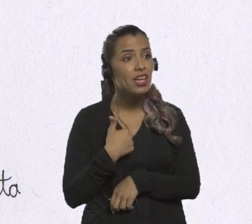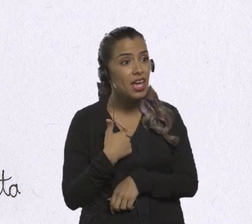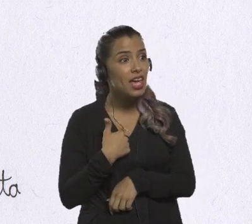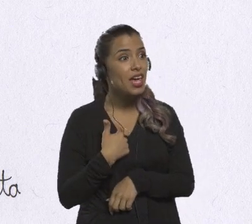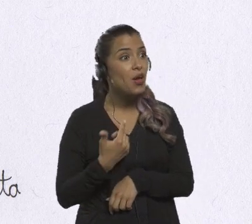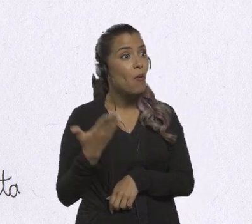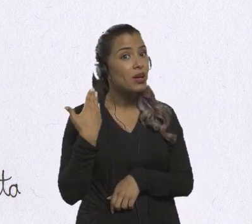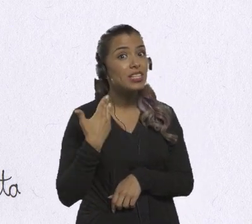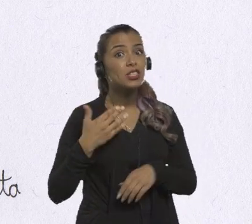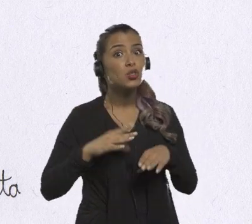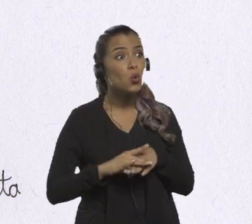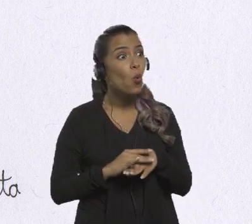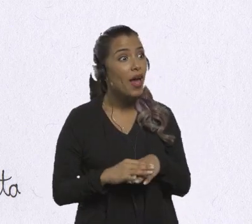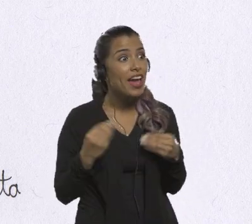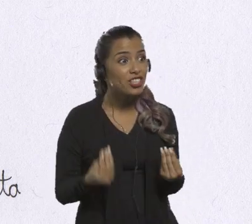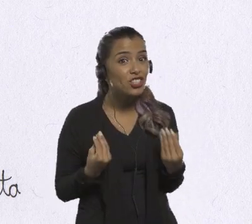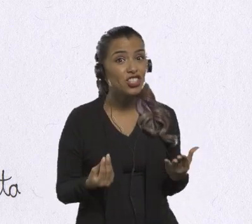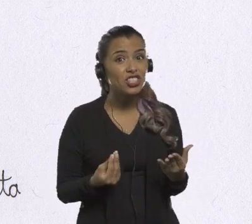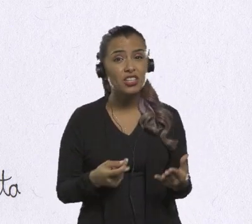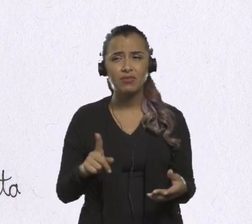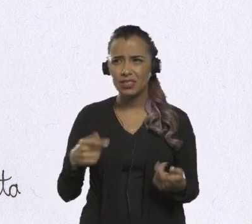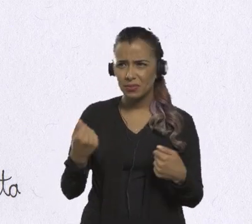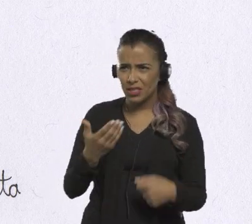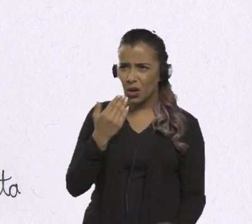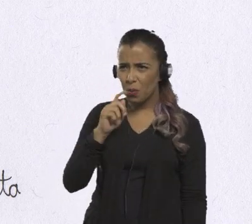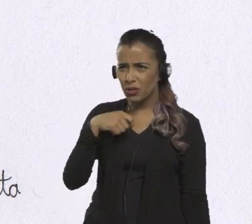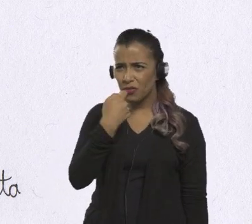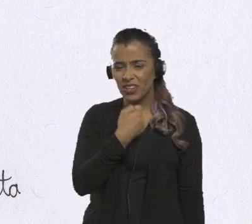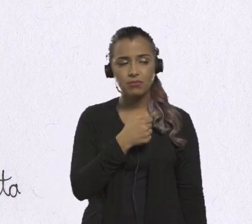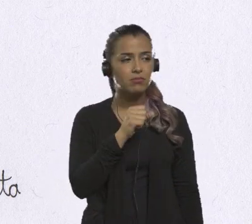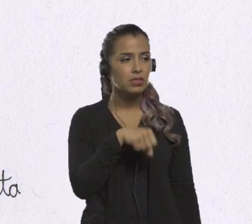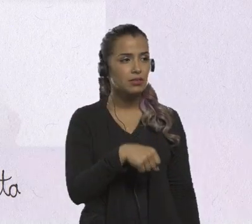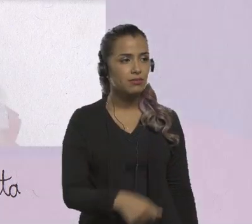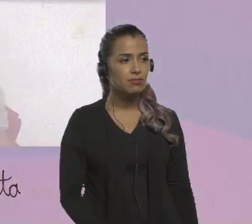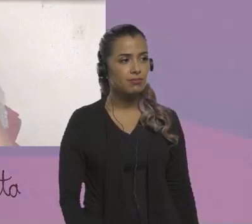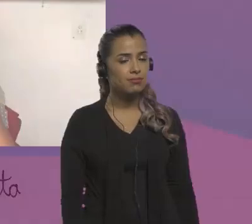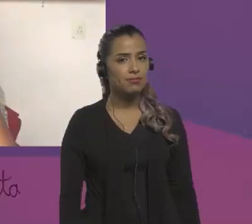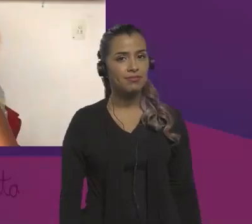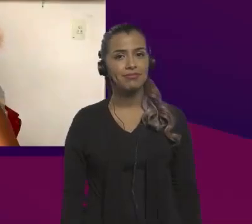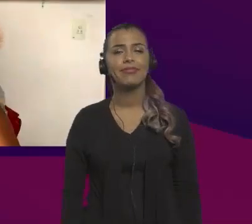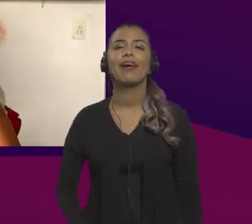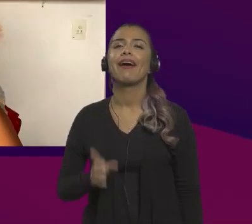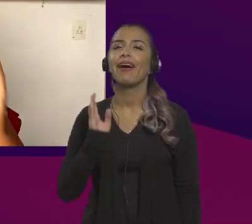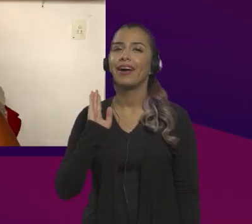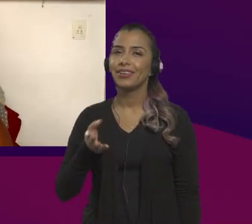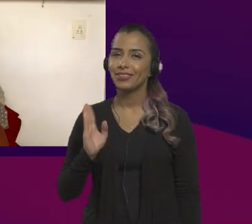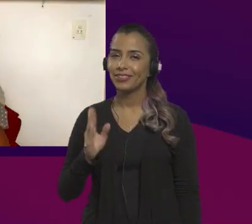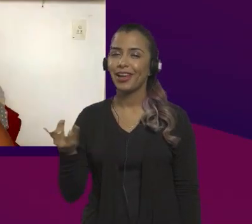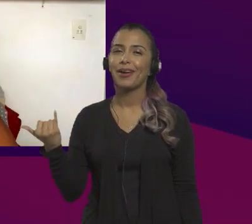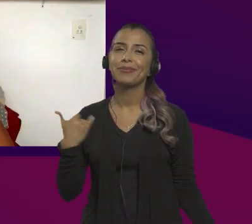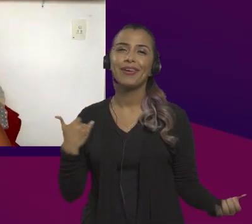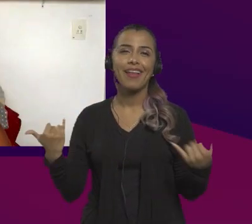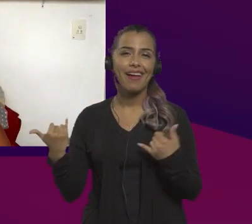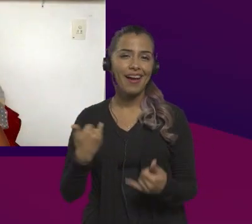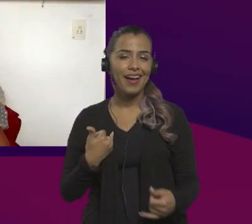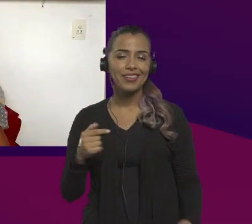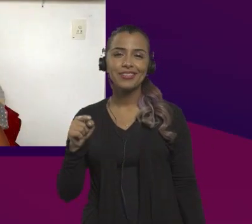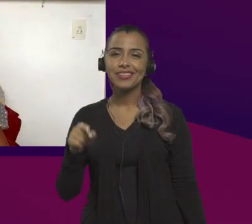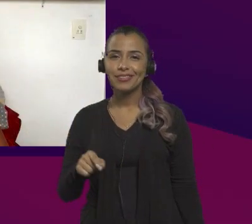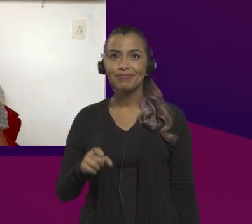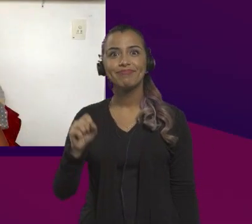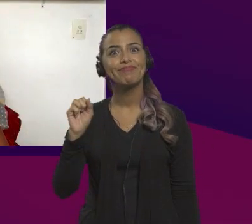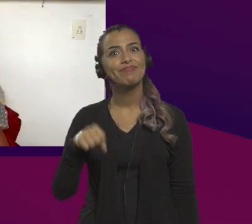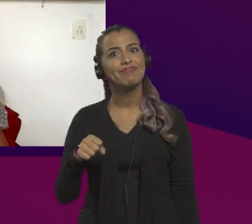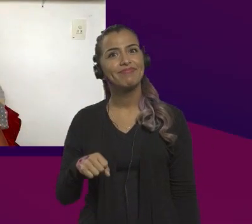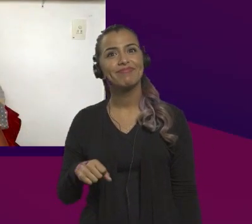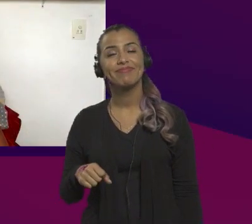doente. Você precisa mesmo comer esse sorvete? Sim. É, já ouvi isso também. É, não, gente, é exatamente isso.